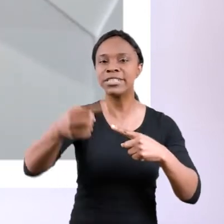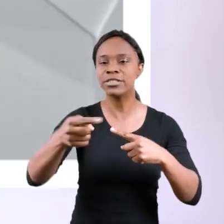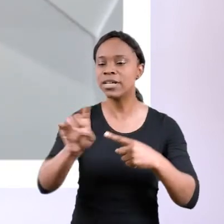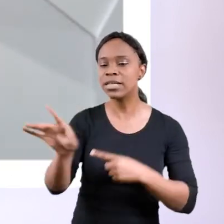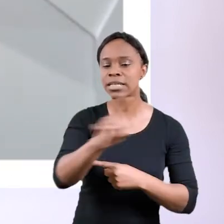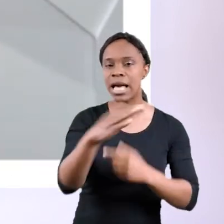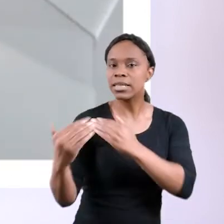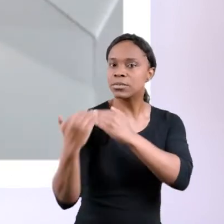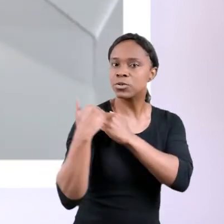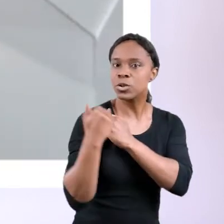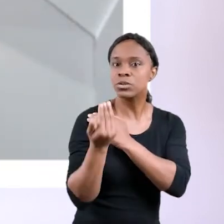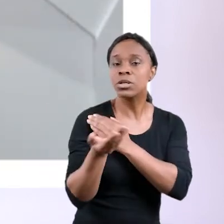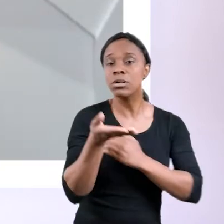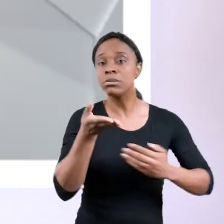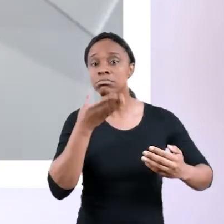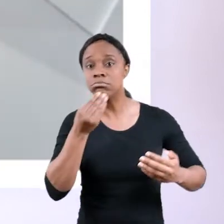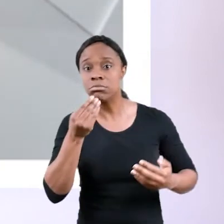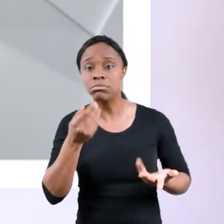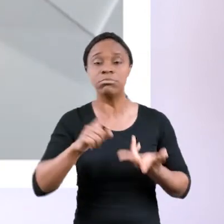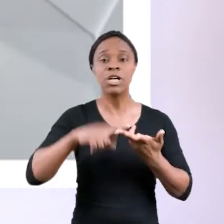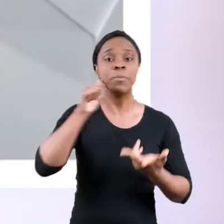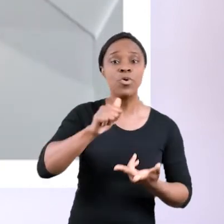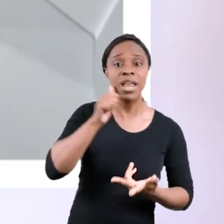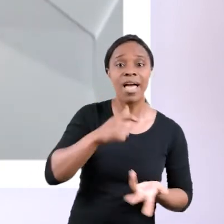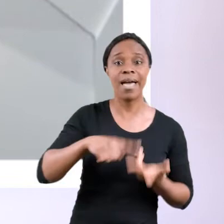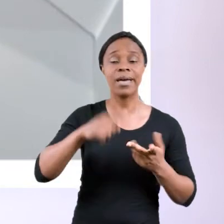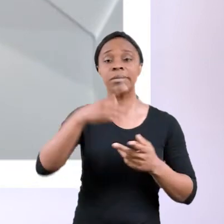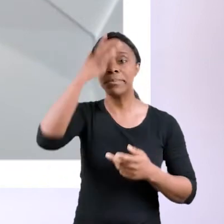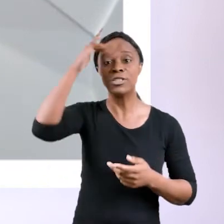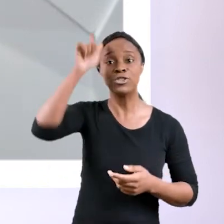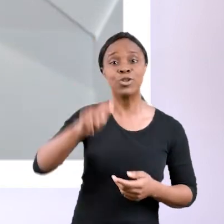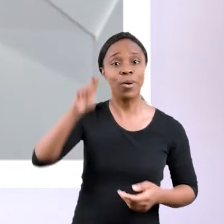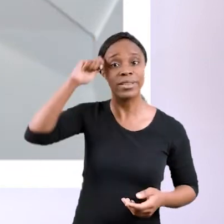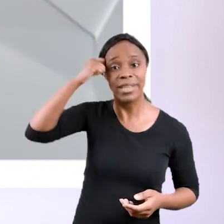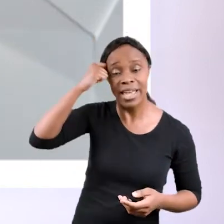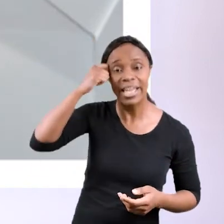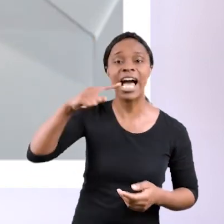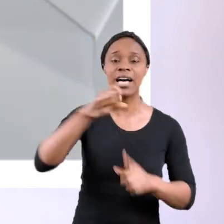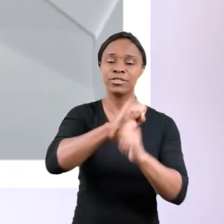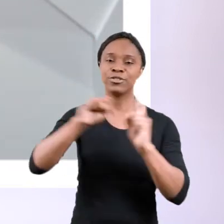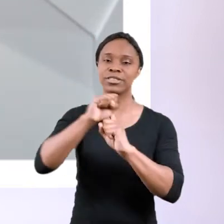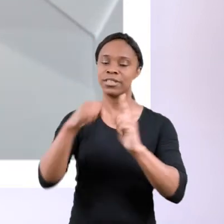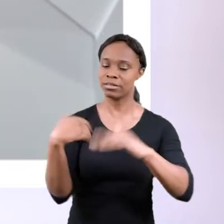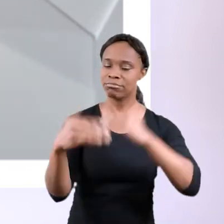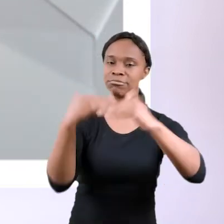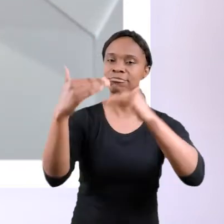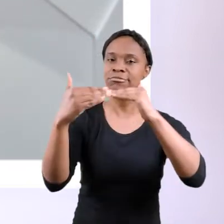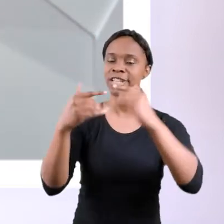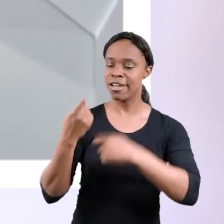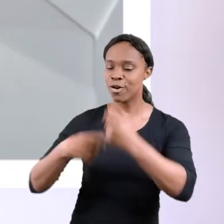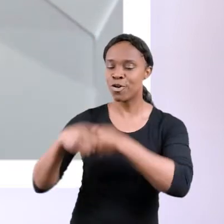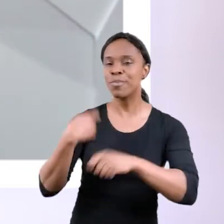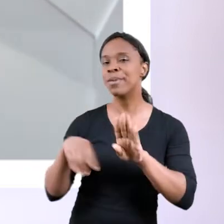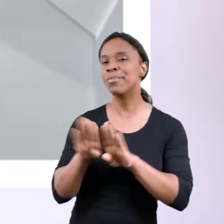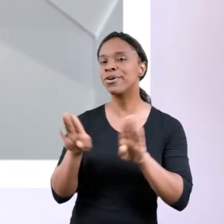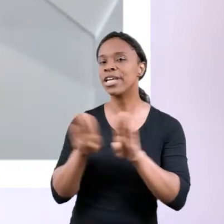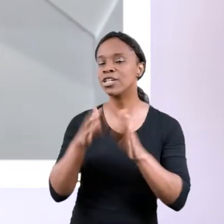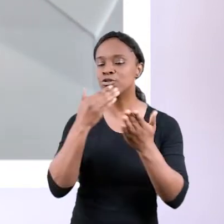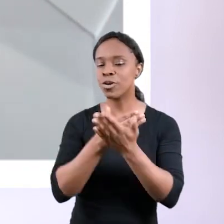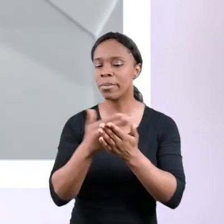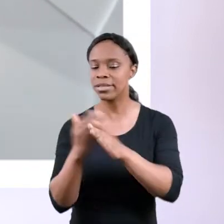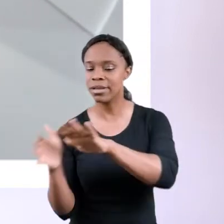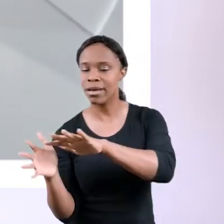da mulher ou o papel da pessoa negra, nós iremos avançar não só como sociedade, mas como economia, porque nós deixamos de